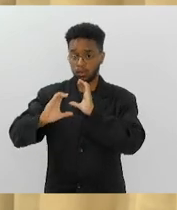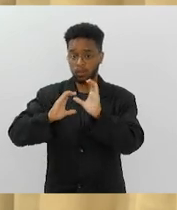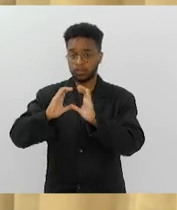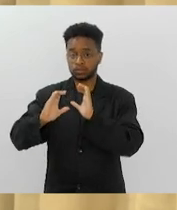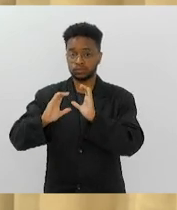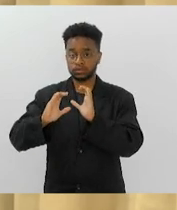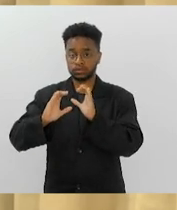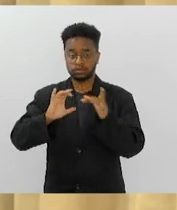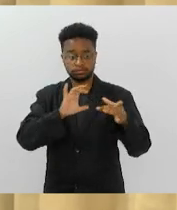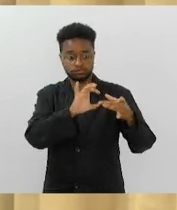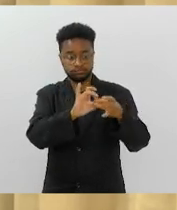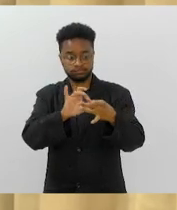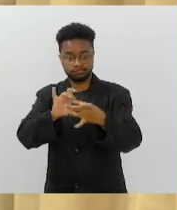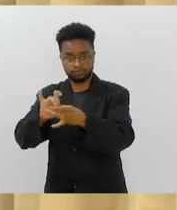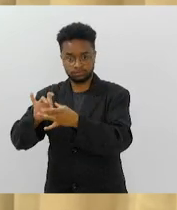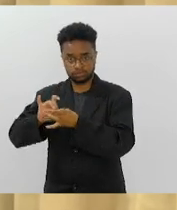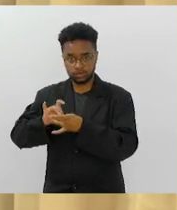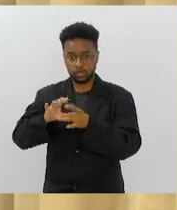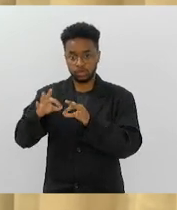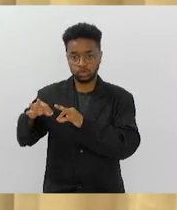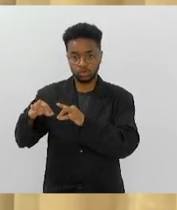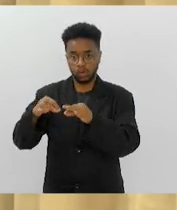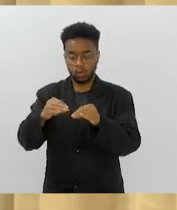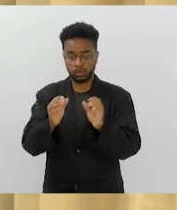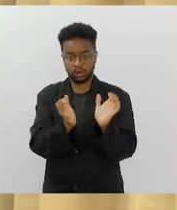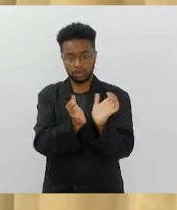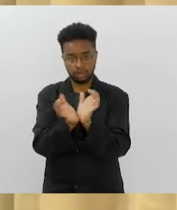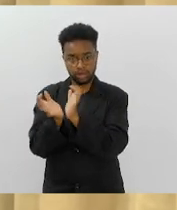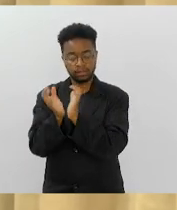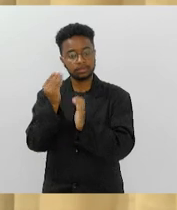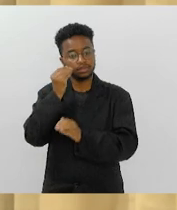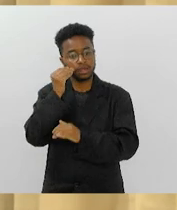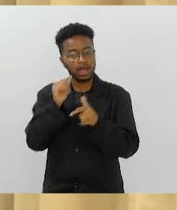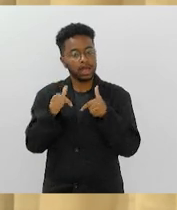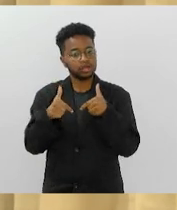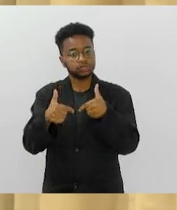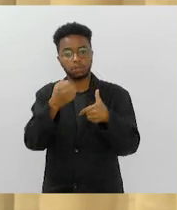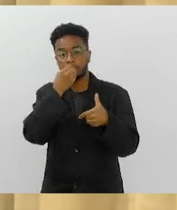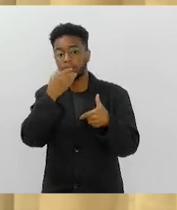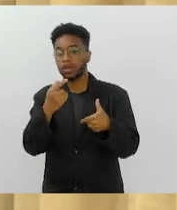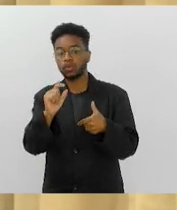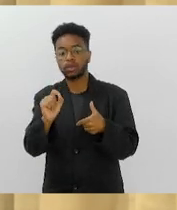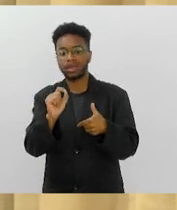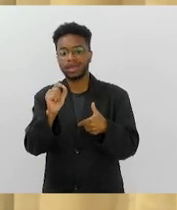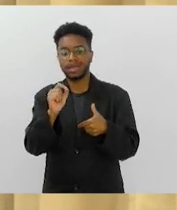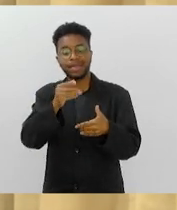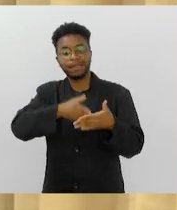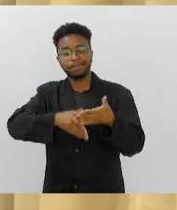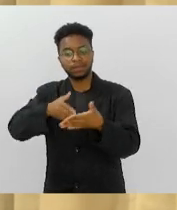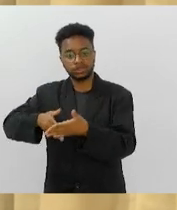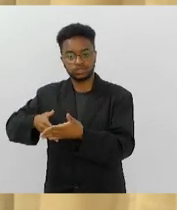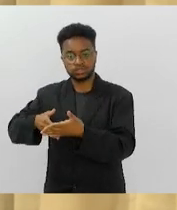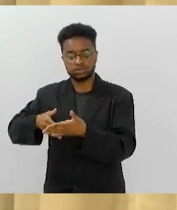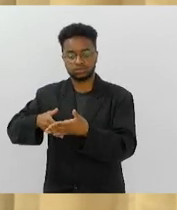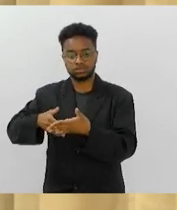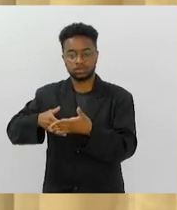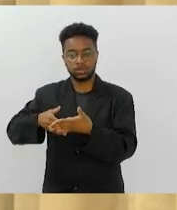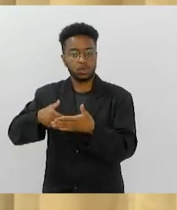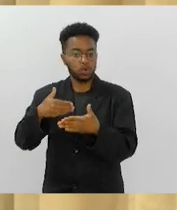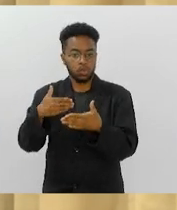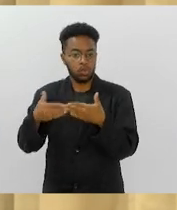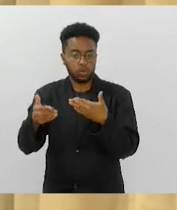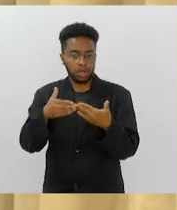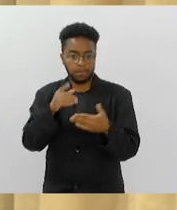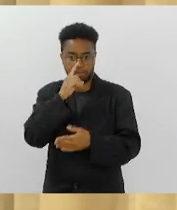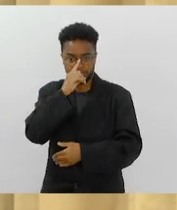as forças para que haja o bem comum, que é impedir, neutralizar qualquer tipo de